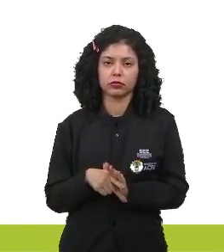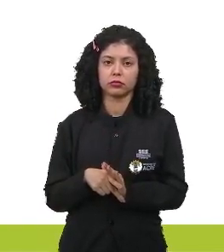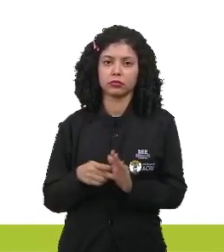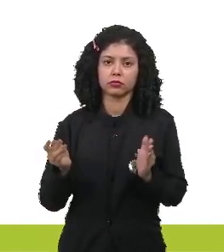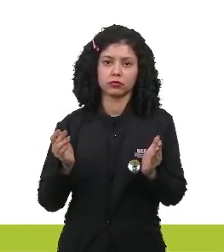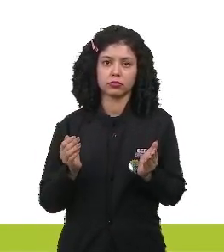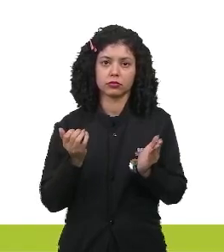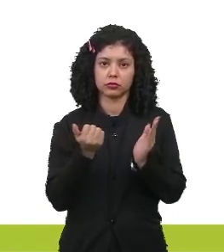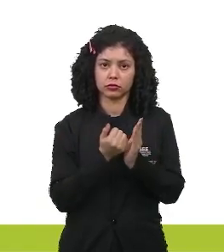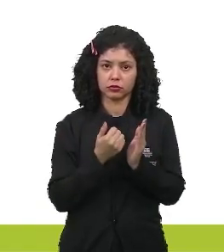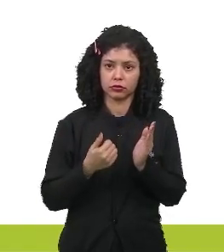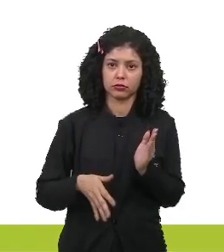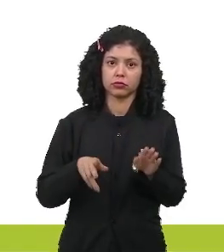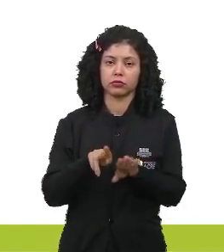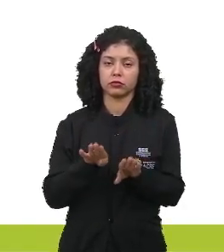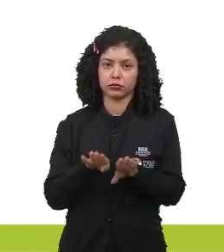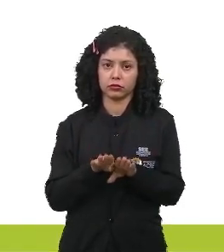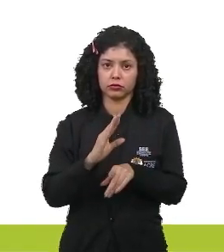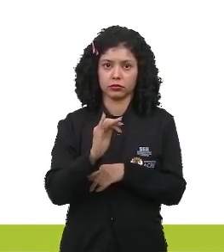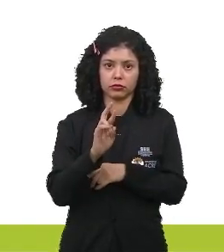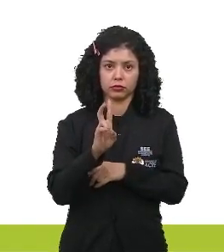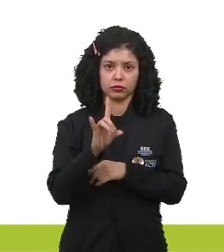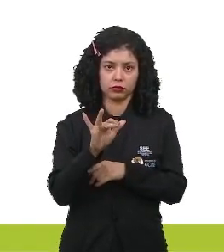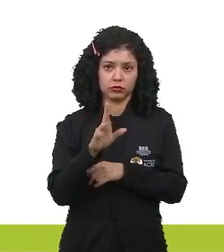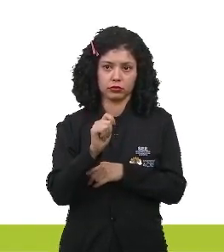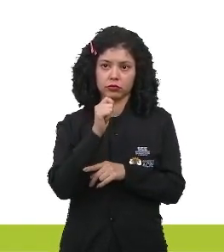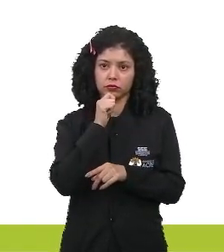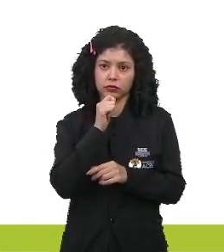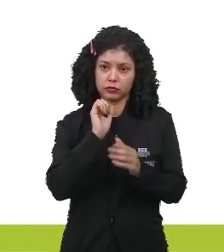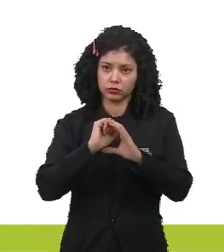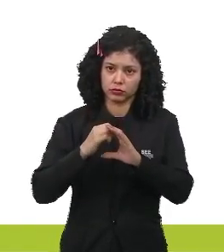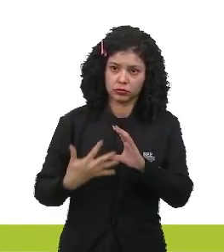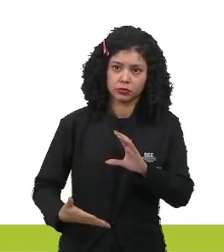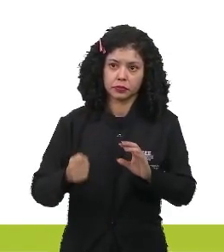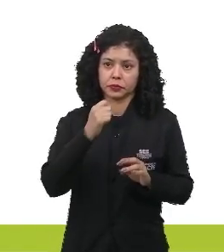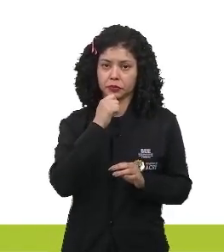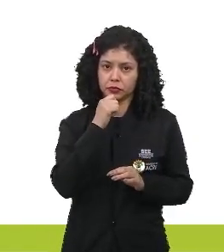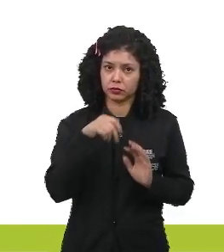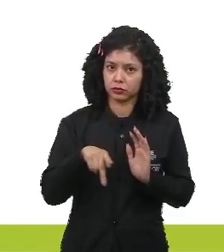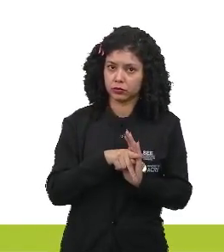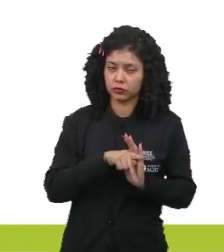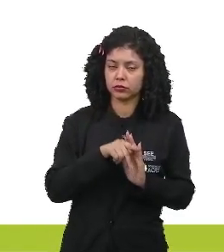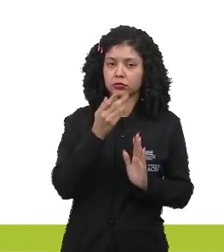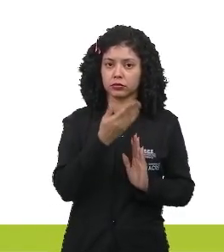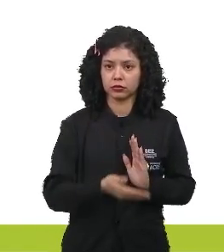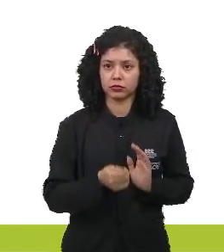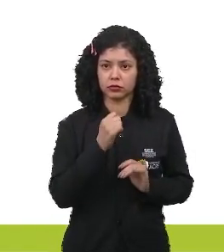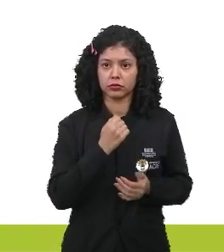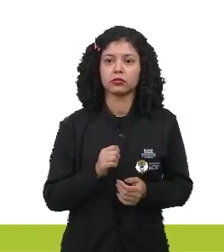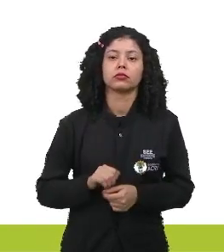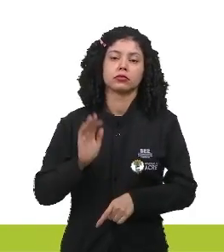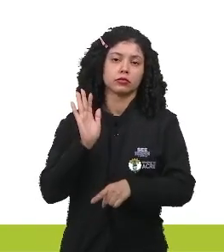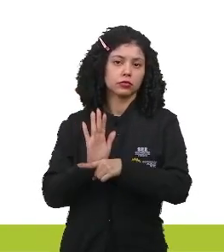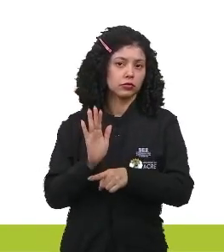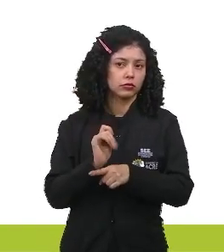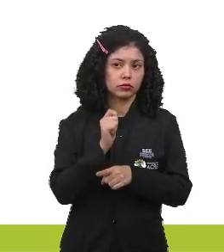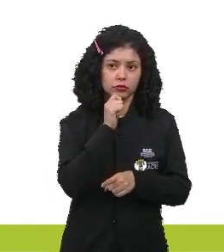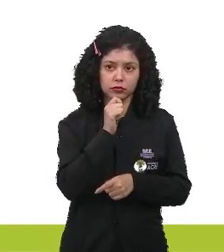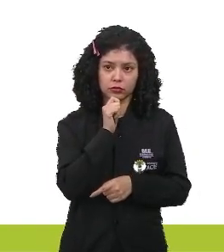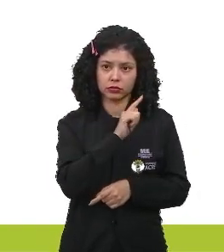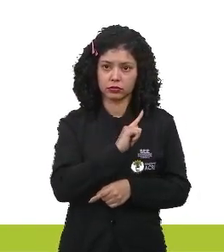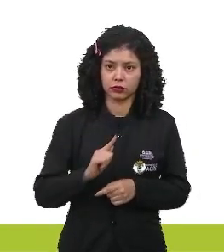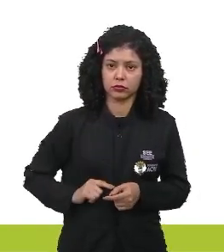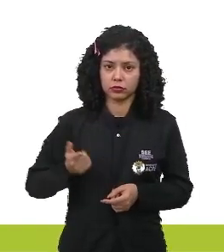virtu eh composta pelas características pessoais que auxilia o governante a